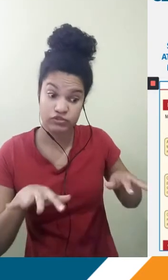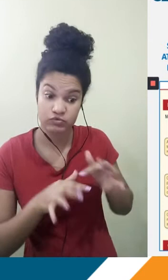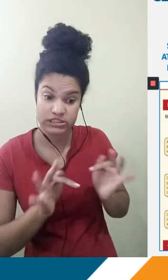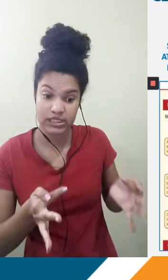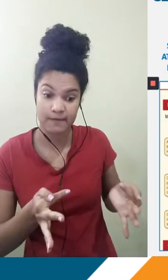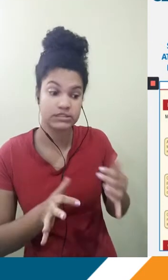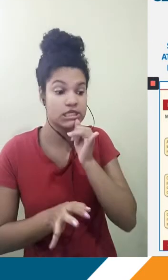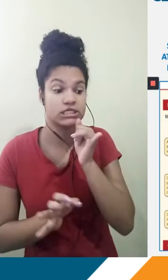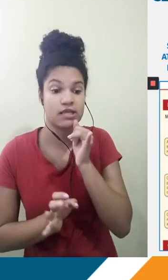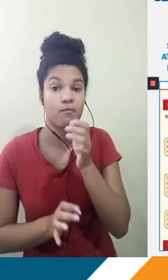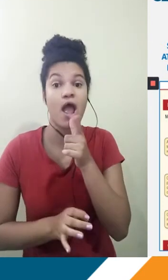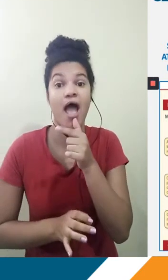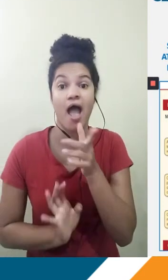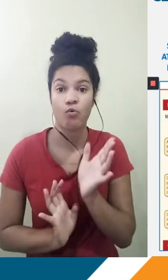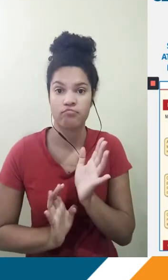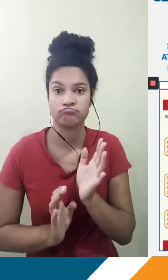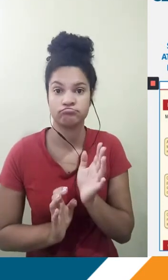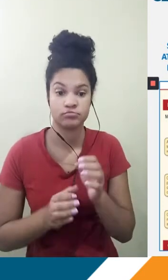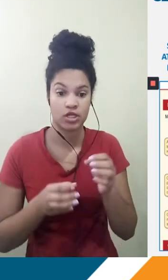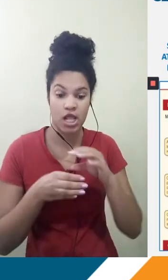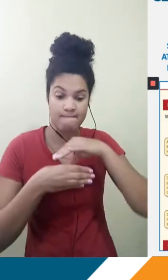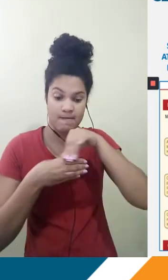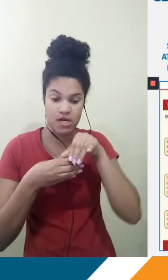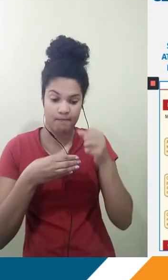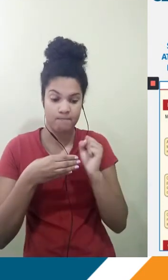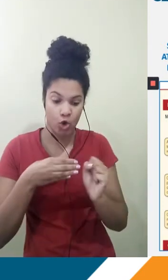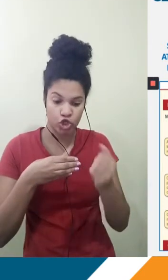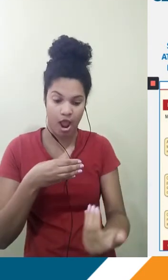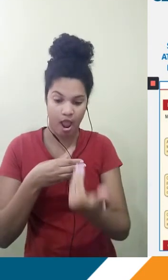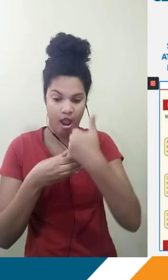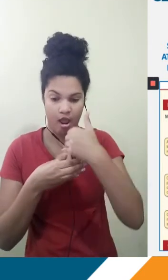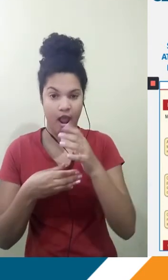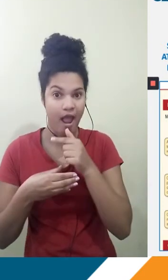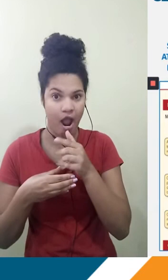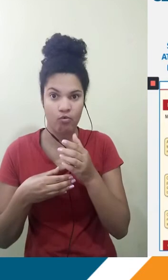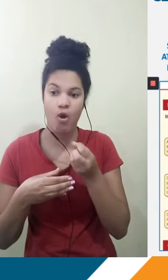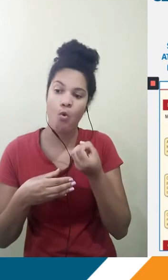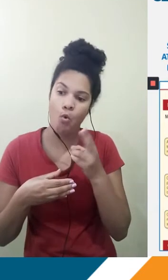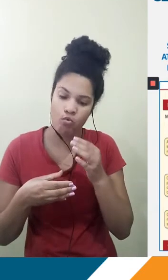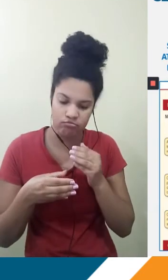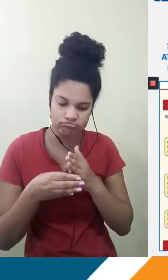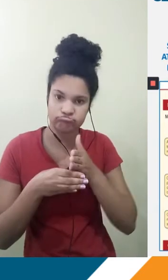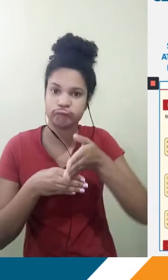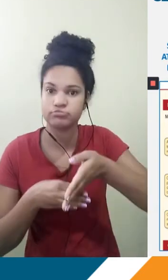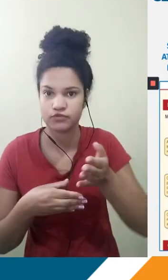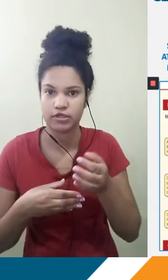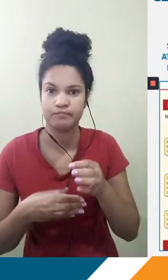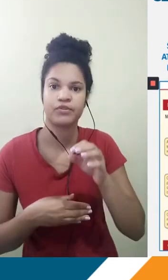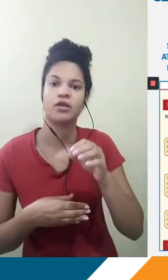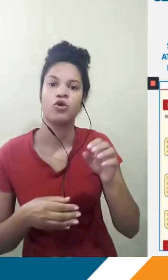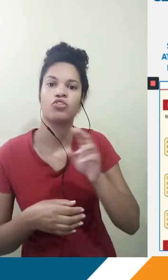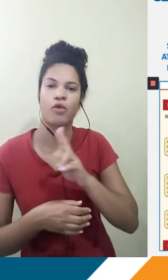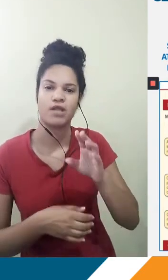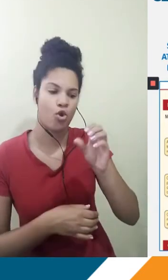da célula ou para fora da célula. A osmose, isso vai ser ratificado no próximo slide, é um tipo de difusão